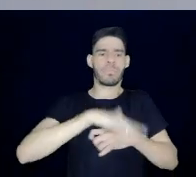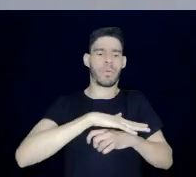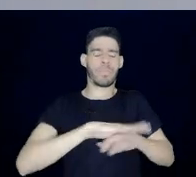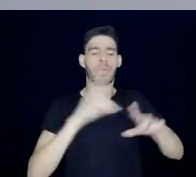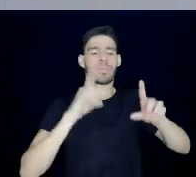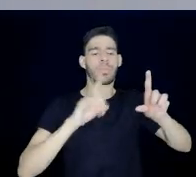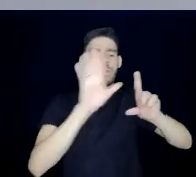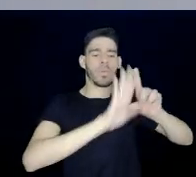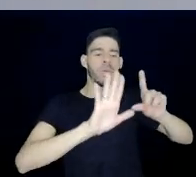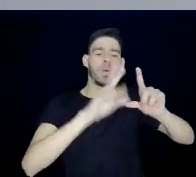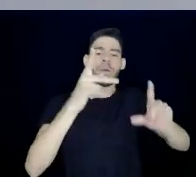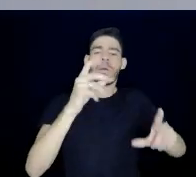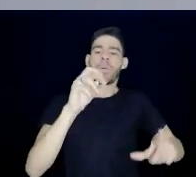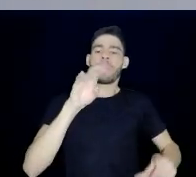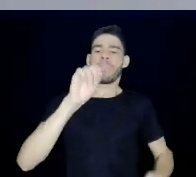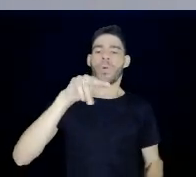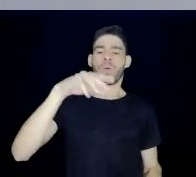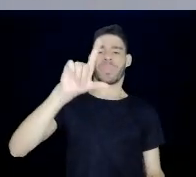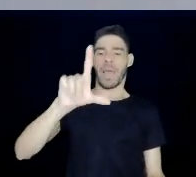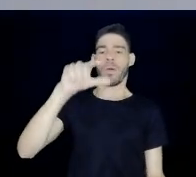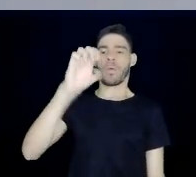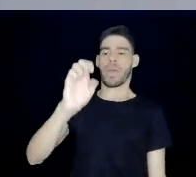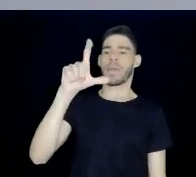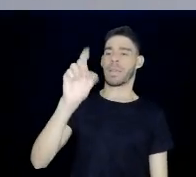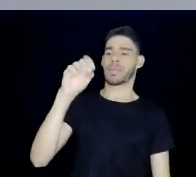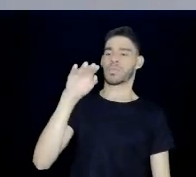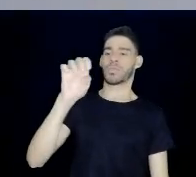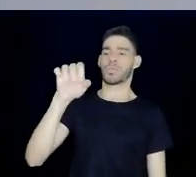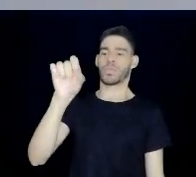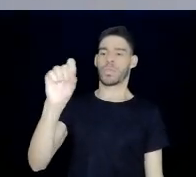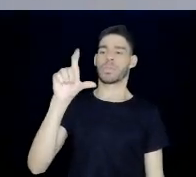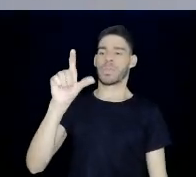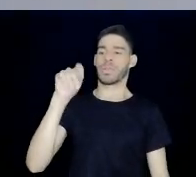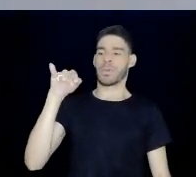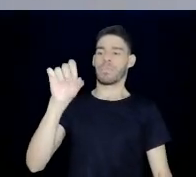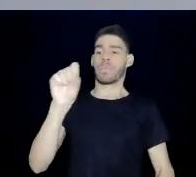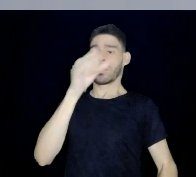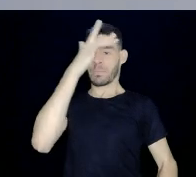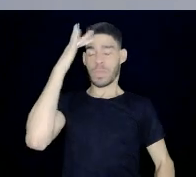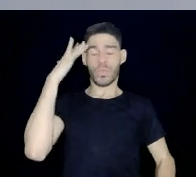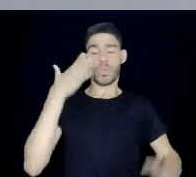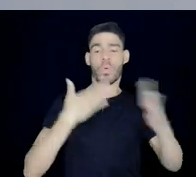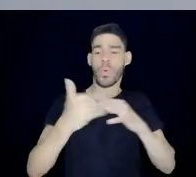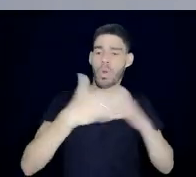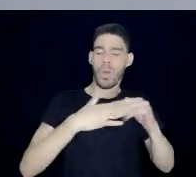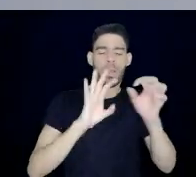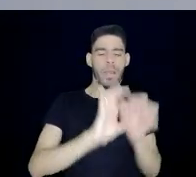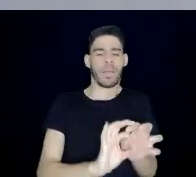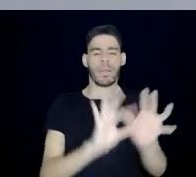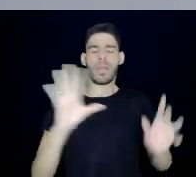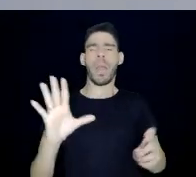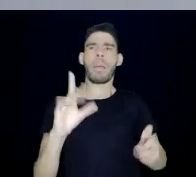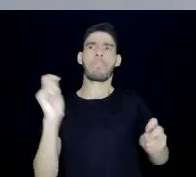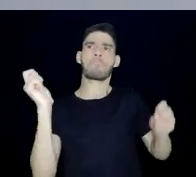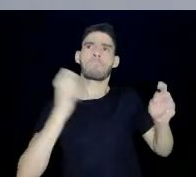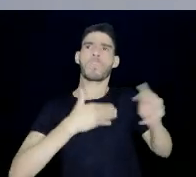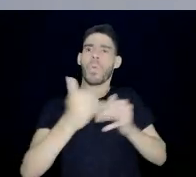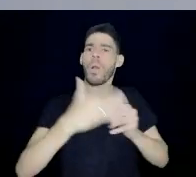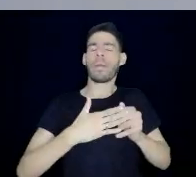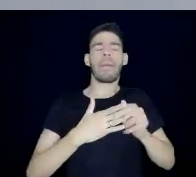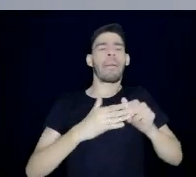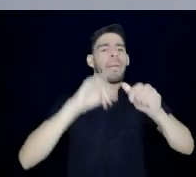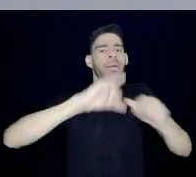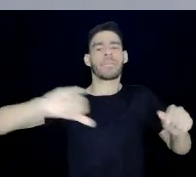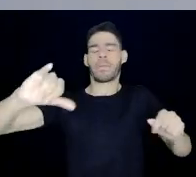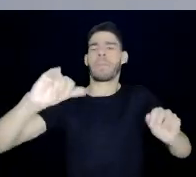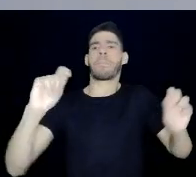um portal chamado Portal Eleições Limpas, que permitiu que qualquer cidadão, e permite que qualquer cidadão, assim como qualquer